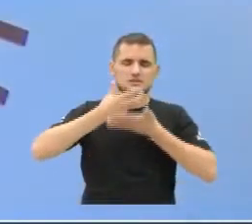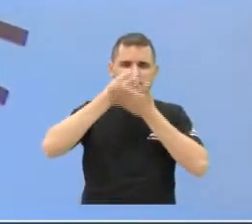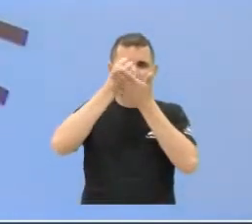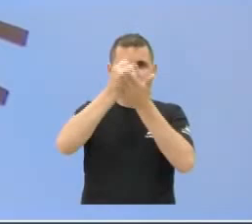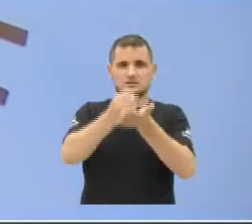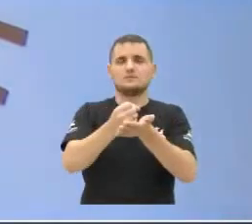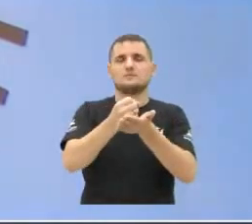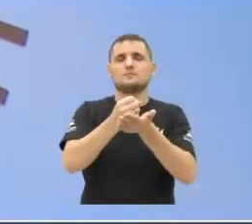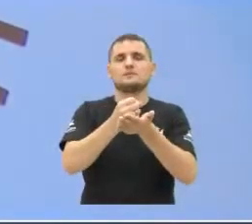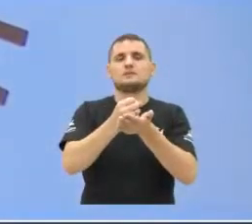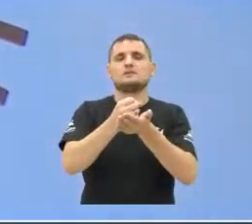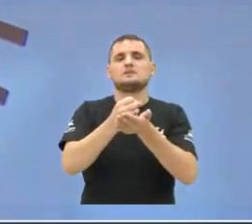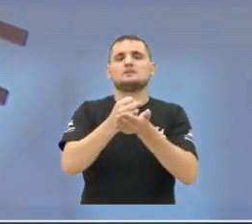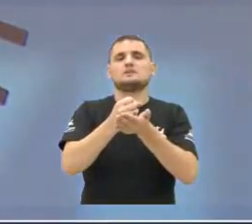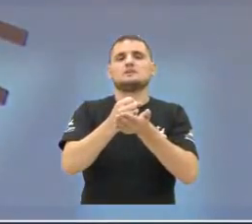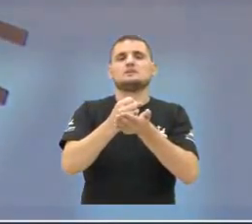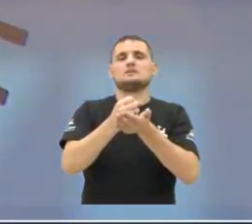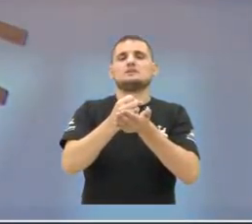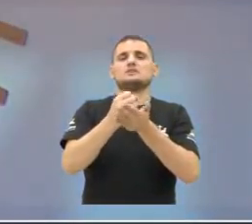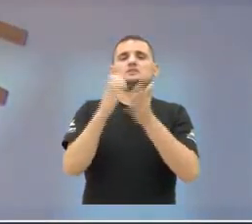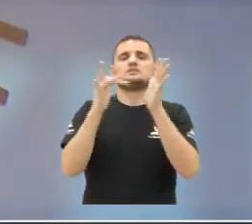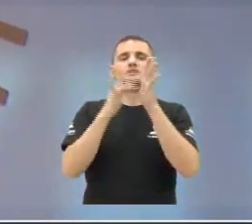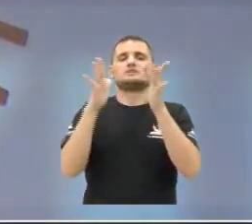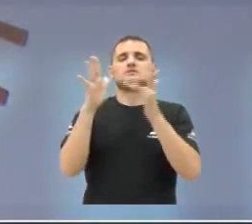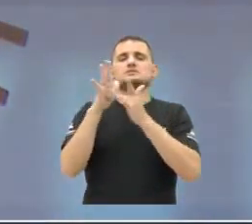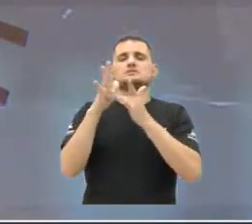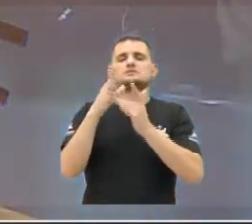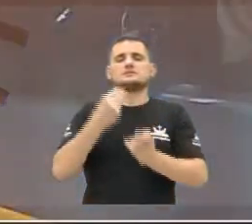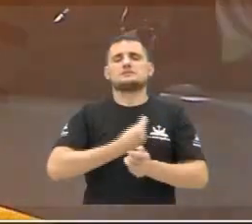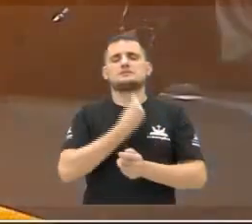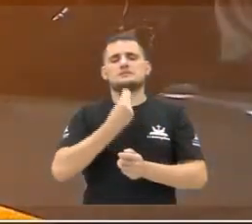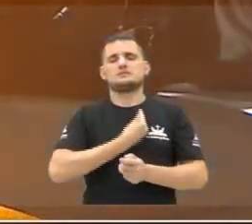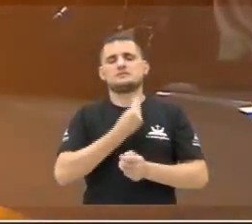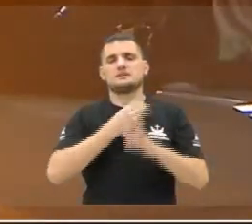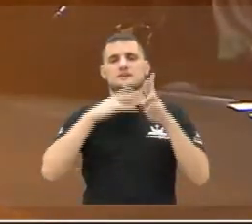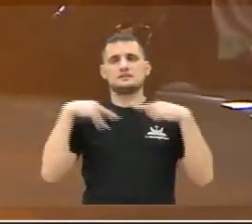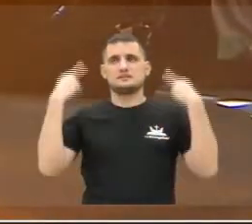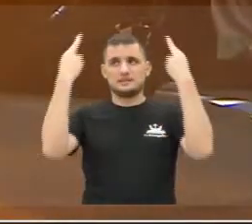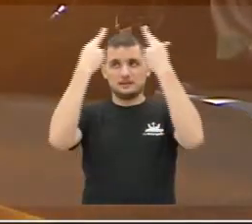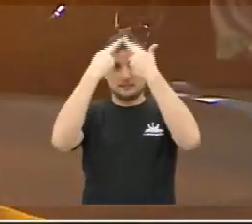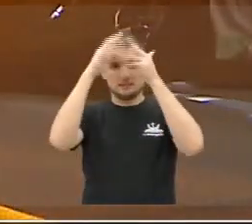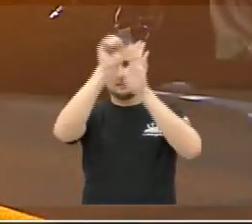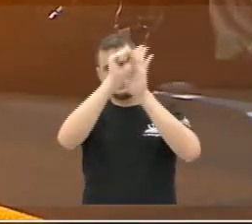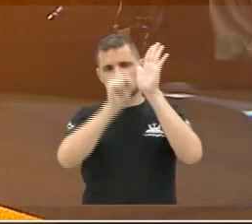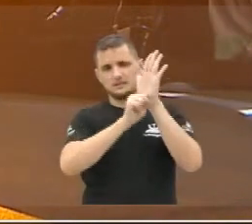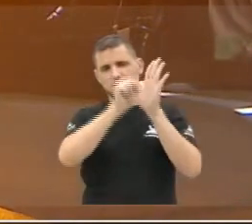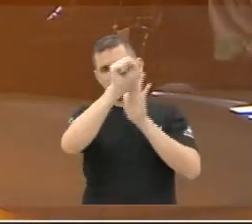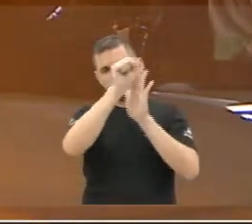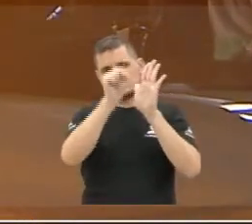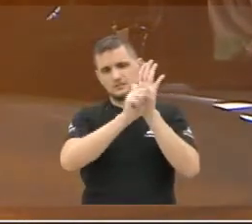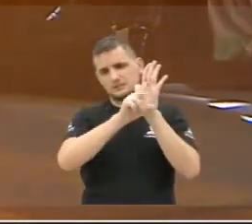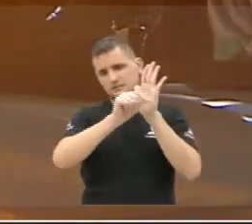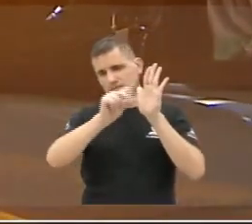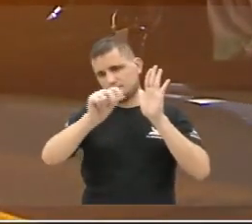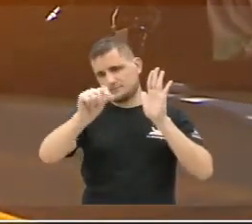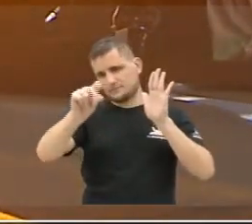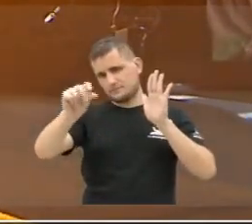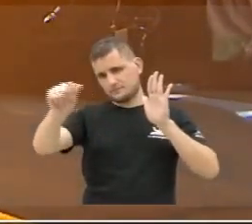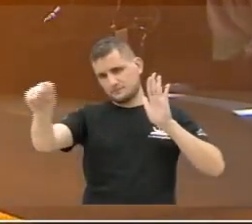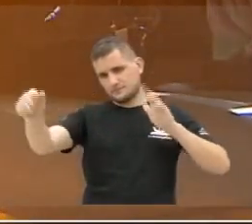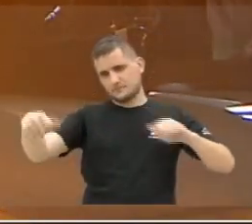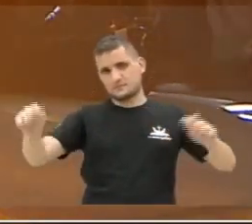redentora. Vós que viveis e reinais pelos séculos dos séculos. Amém.